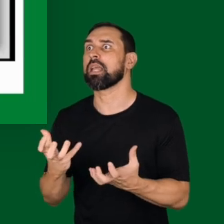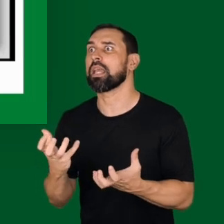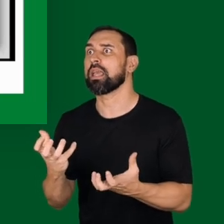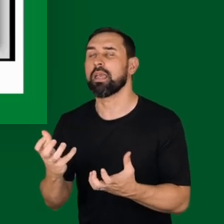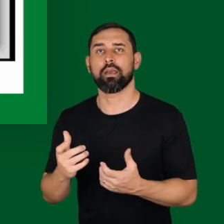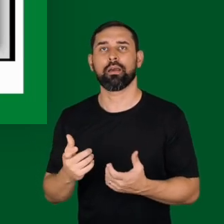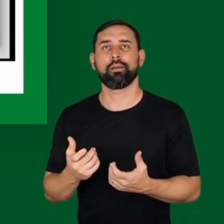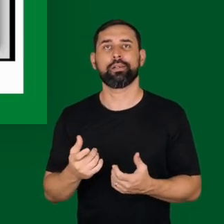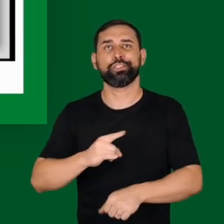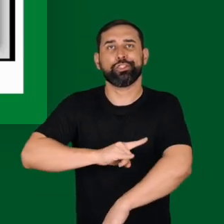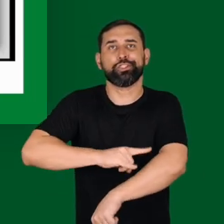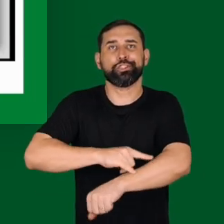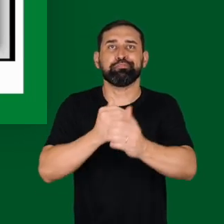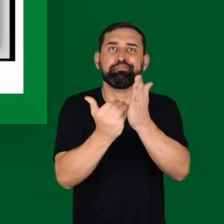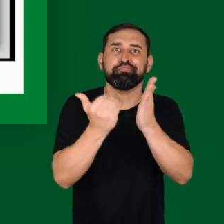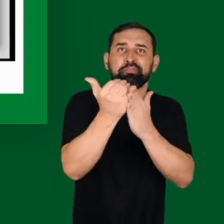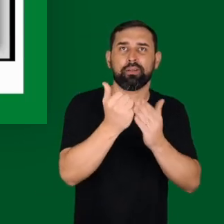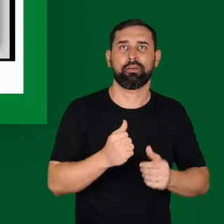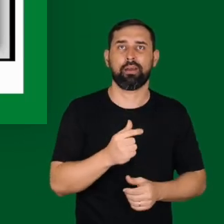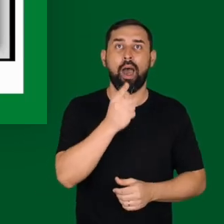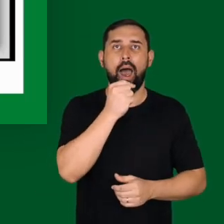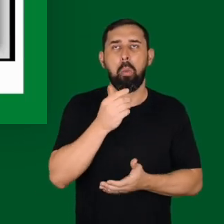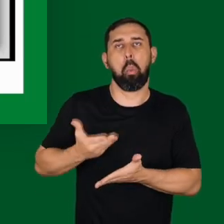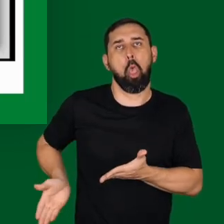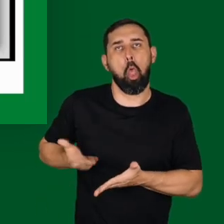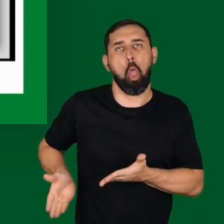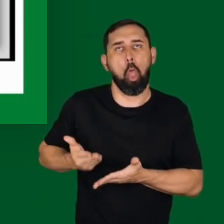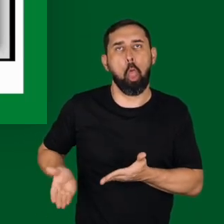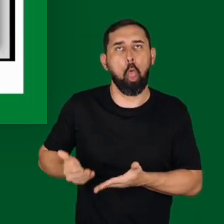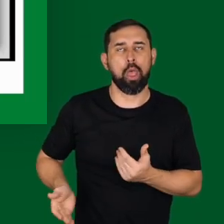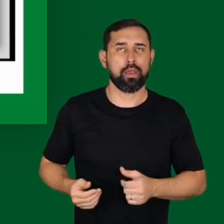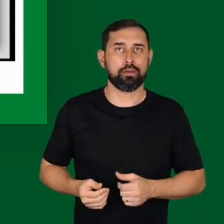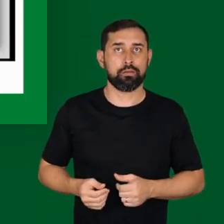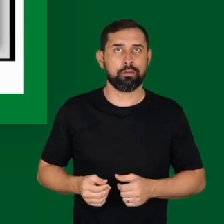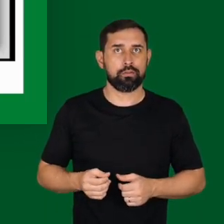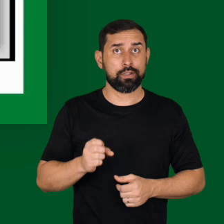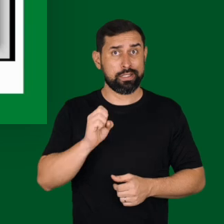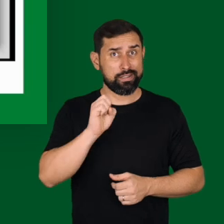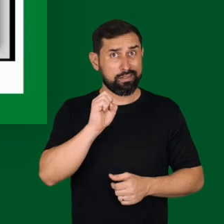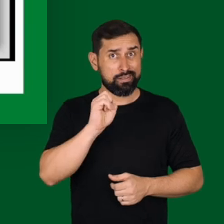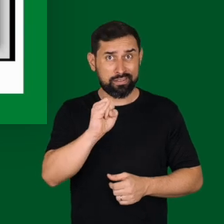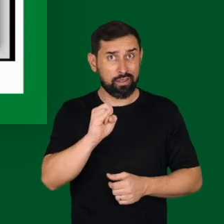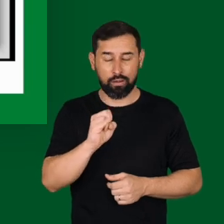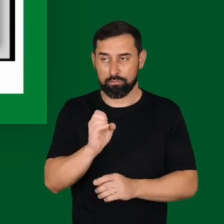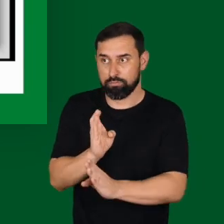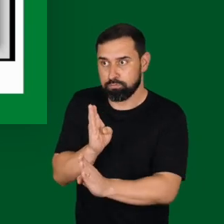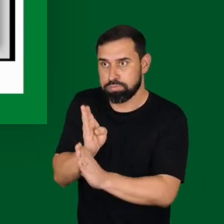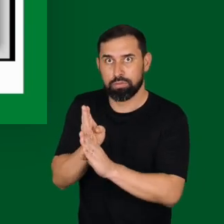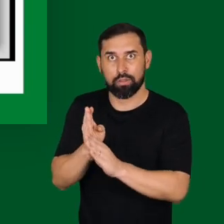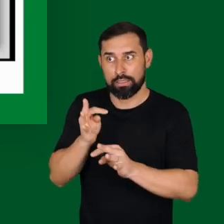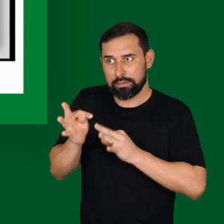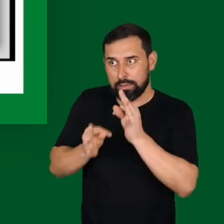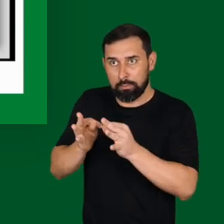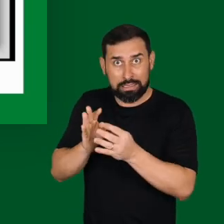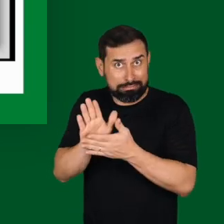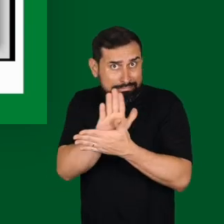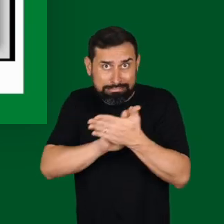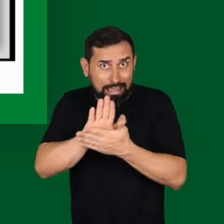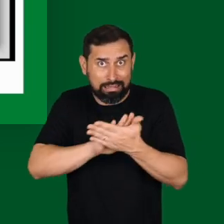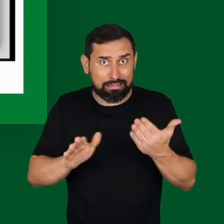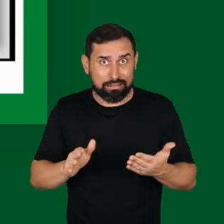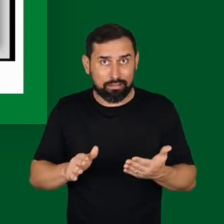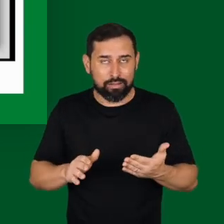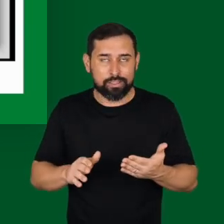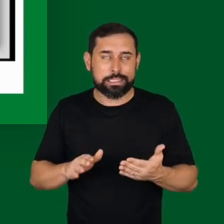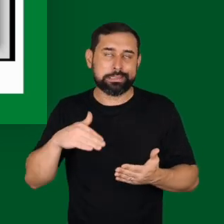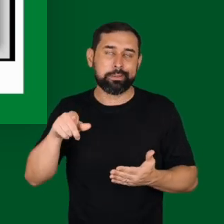acontecer? Ela vai levar a sintomas como aumento da sede, aumento da urina, desidratação, e se não for